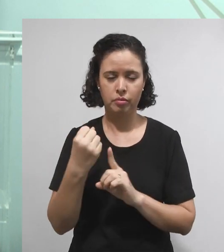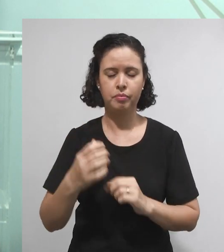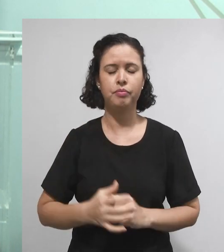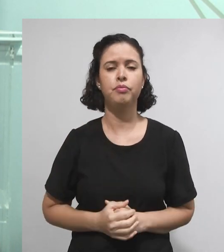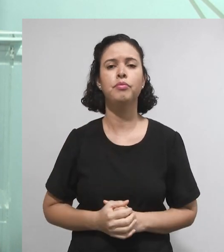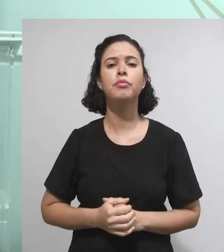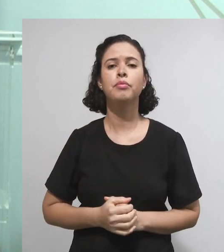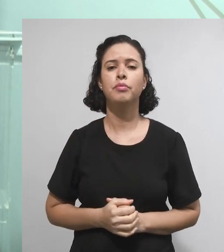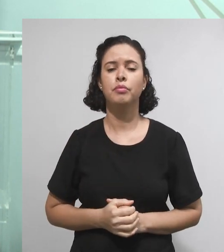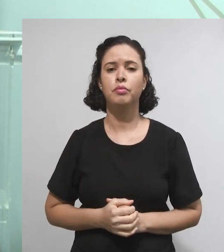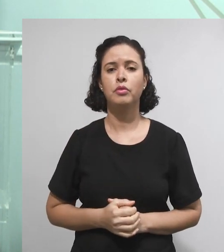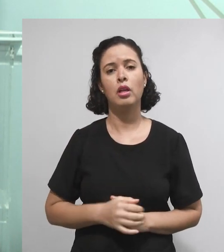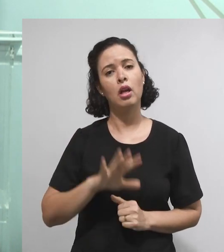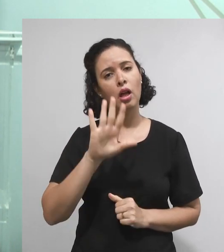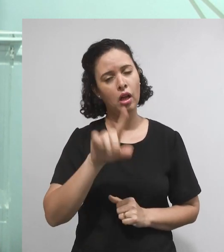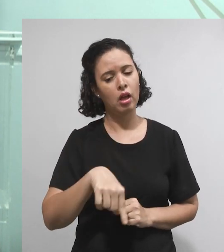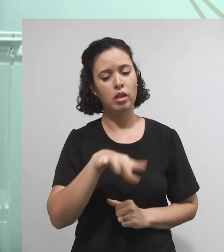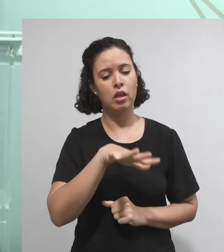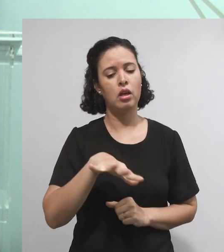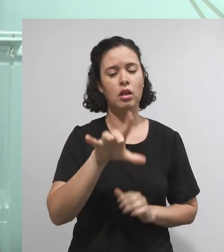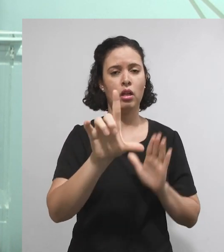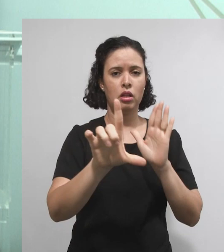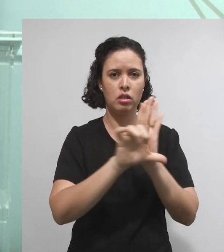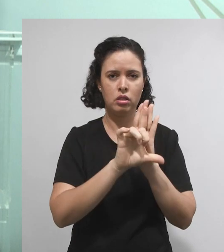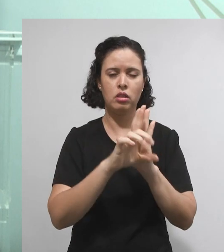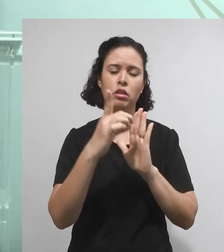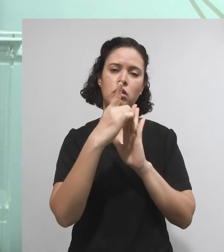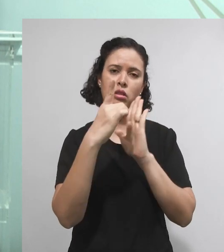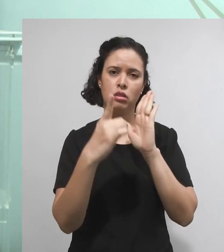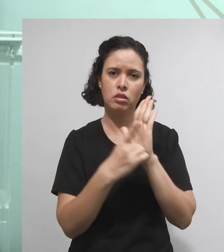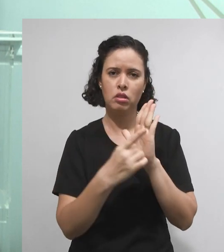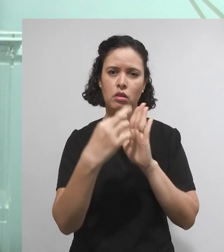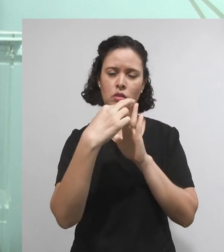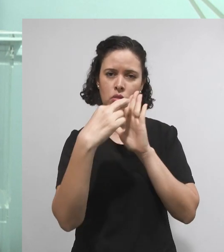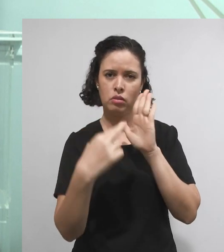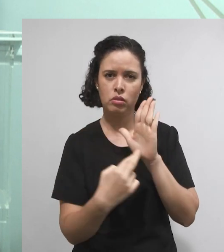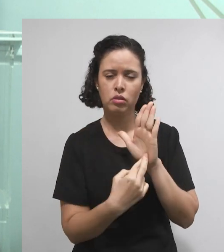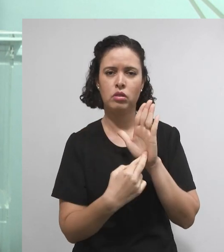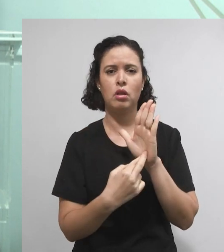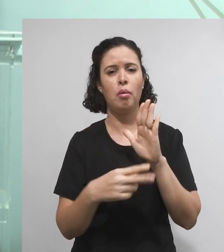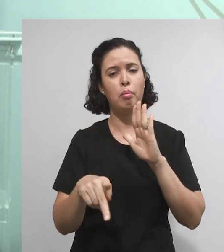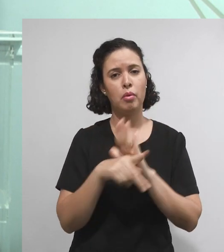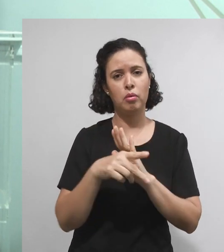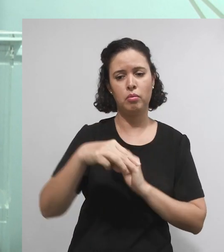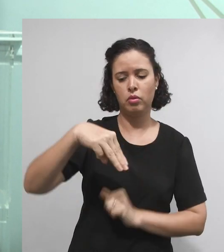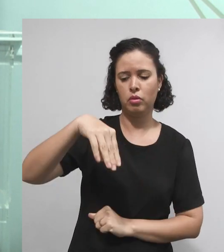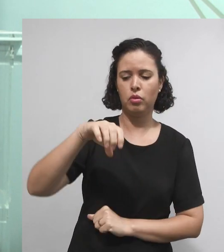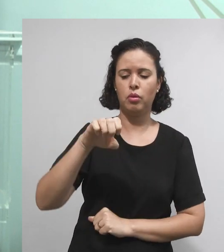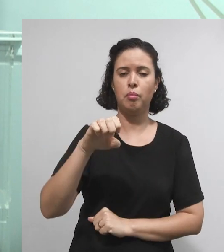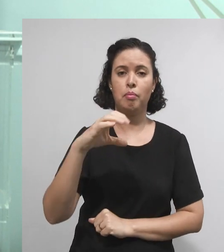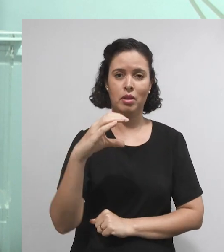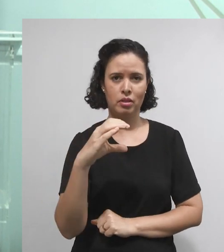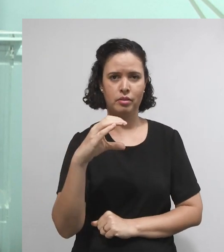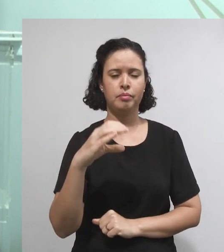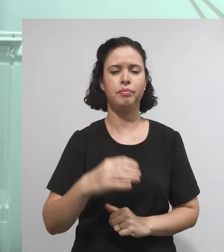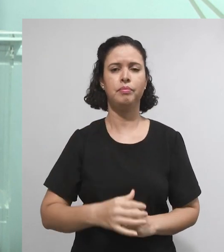âmbito da legislação, das diretrizes, das resoluções do Ministério da